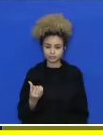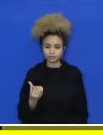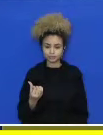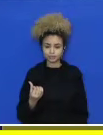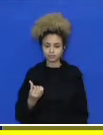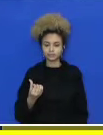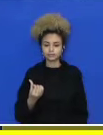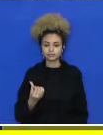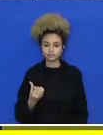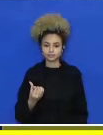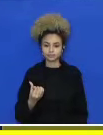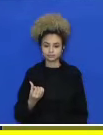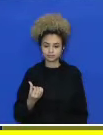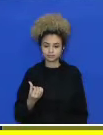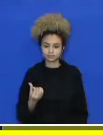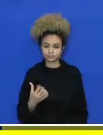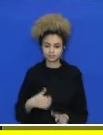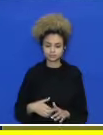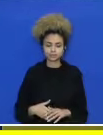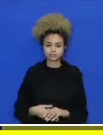66.